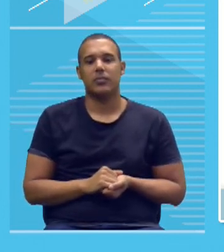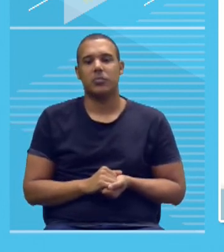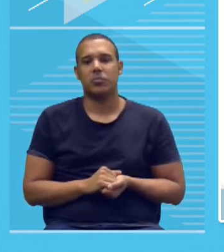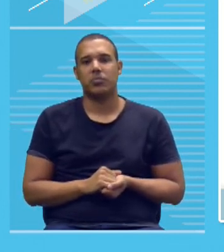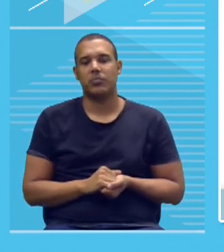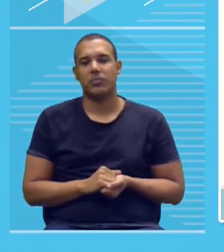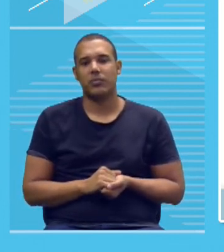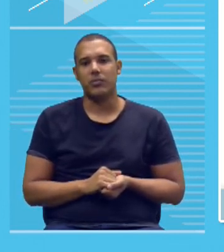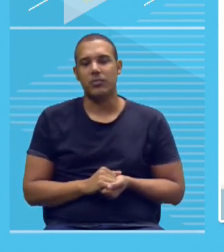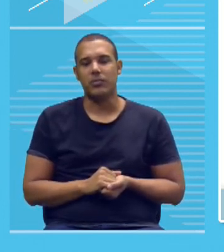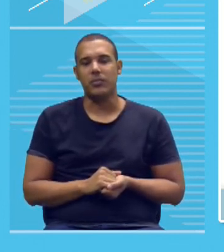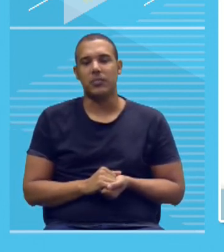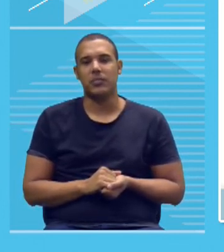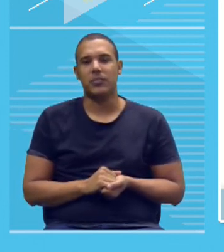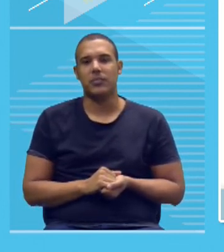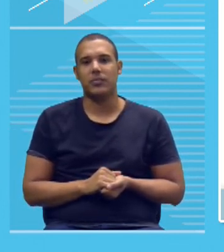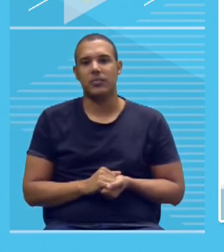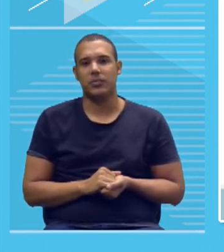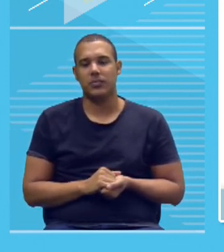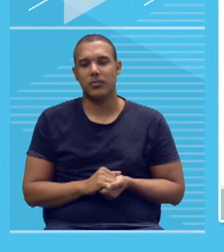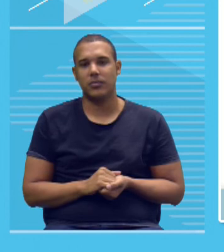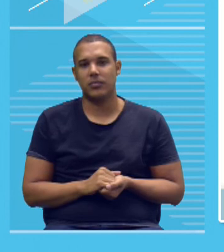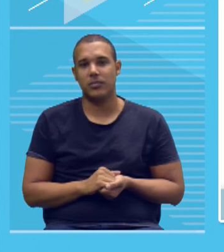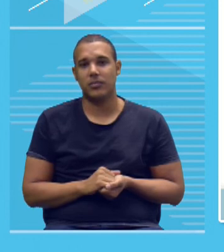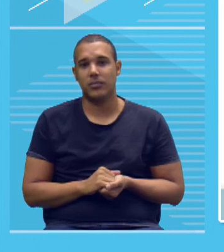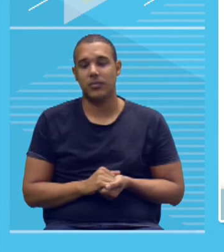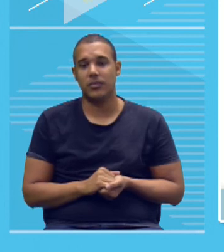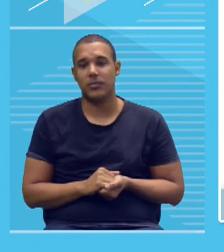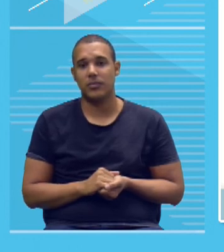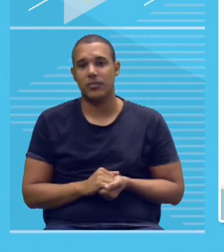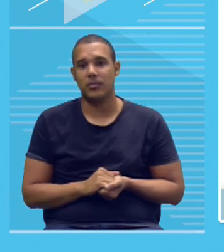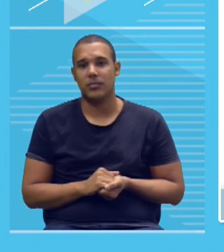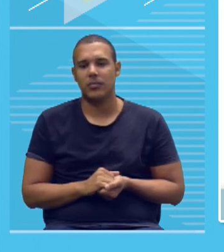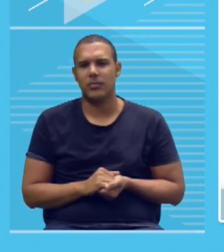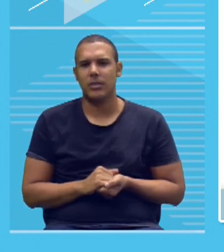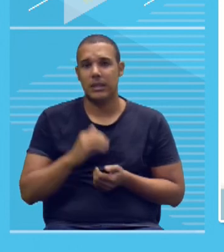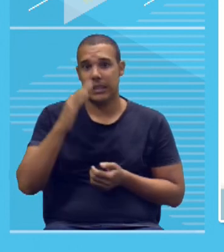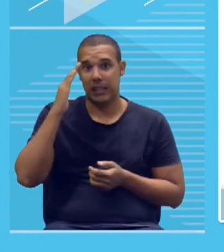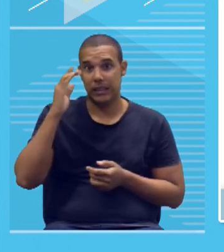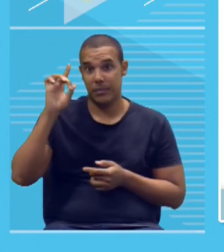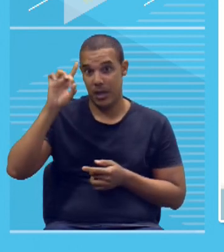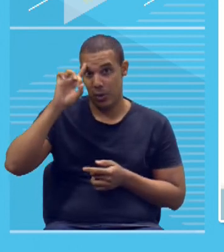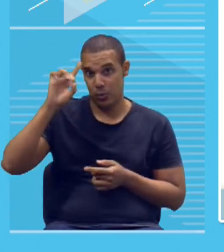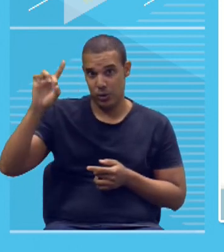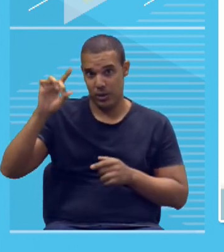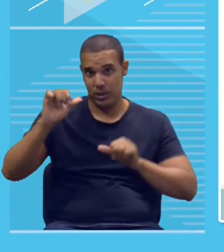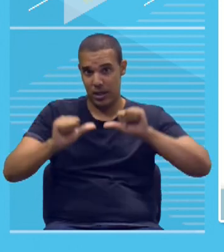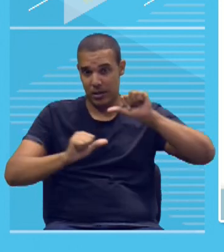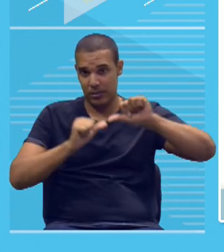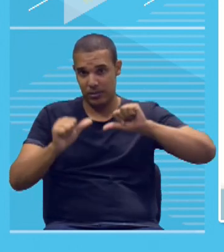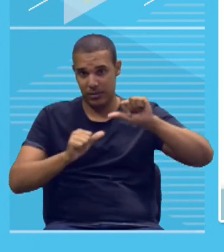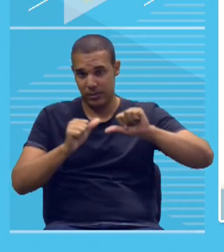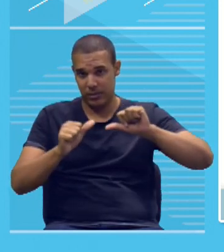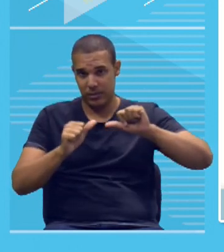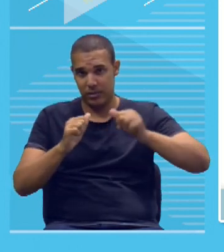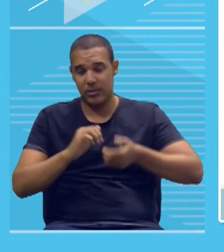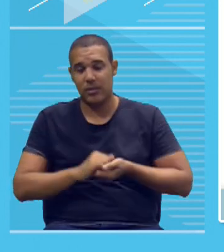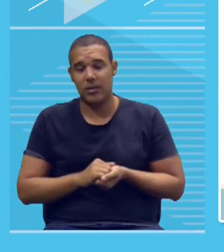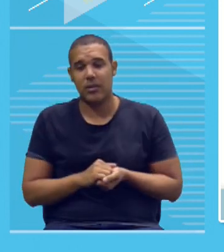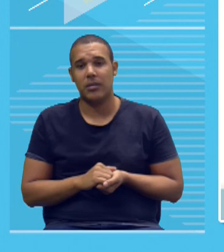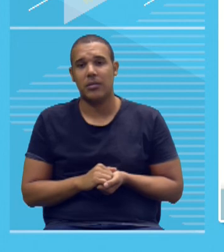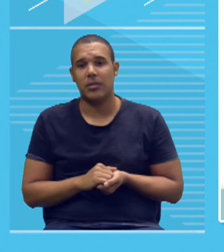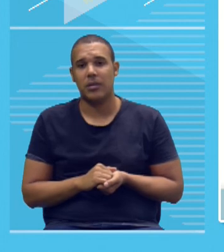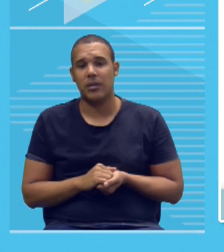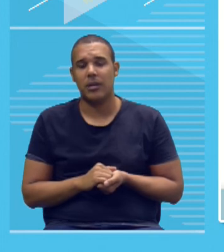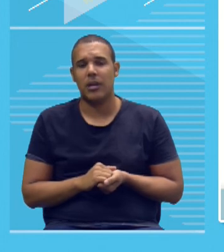é quase que você ficou na dúvida lá então você tem doze por cento você não quer saber em um dia que é para transformar a mesma conta que